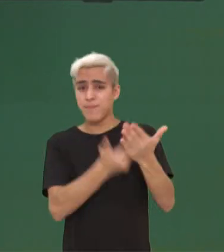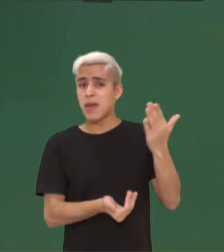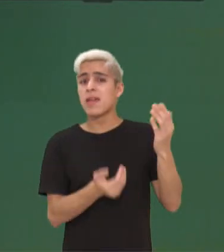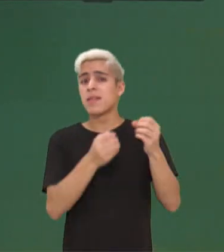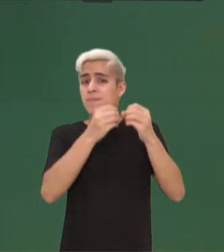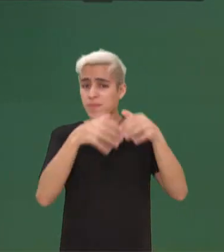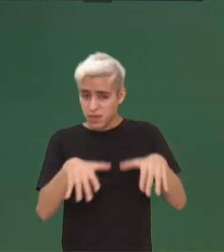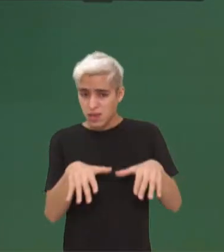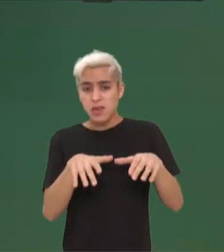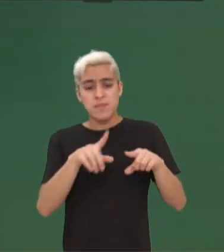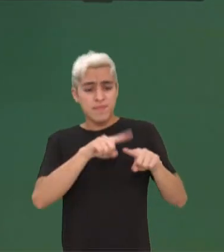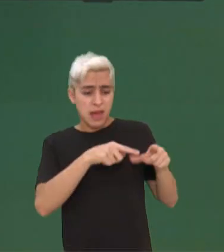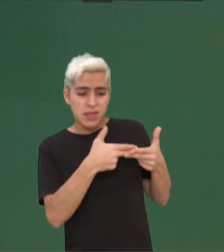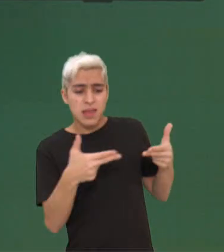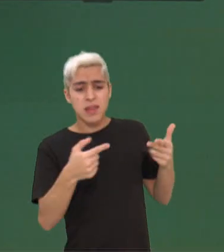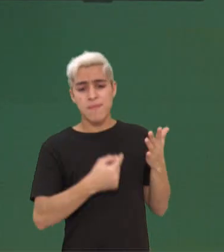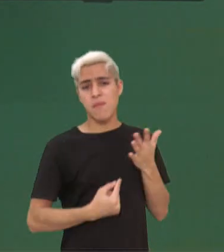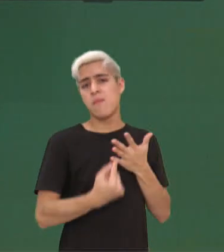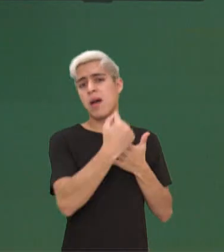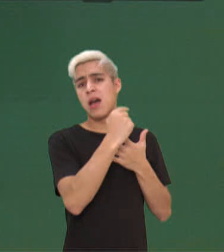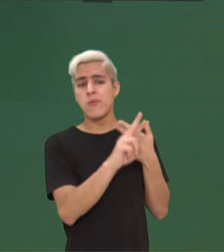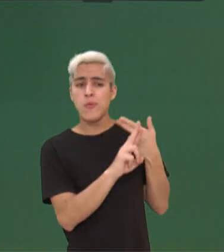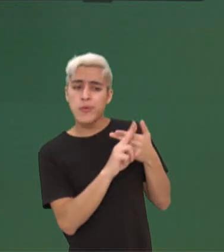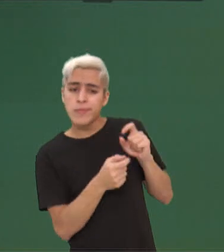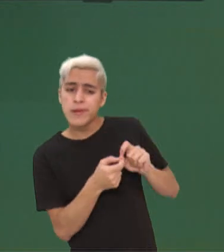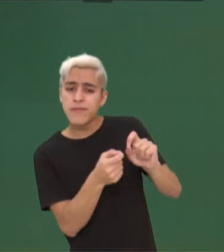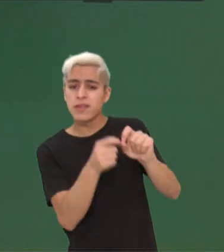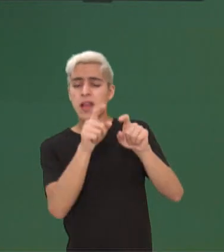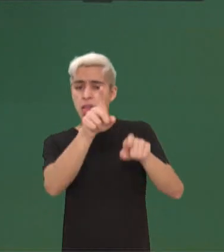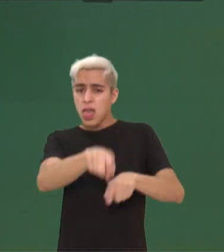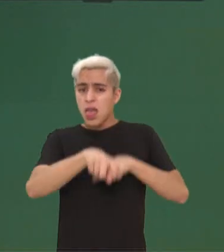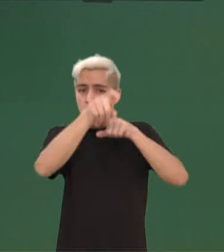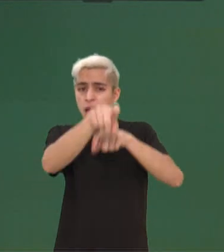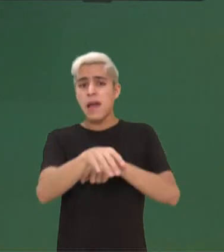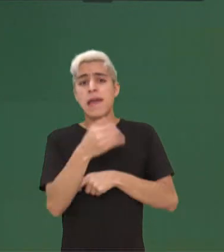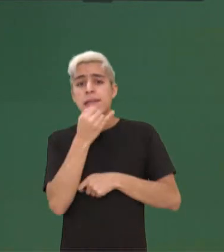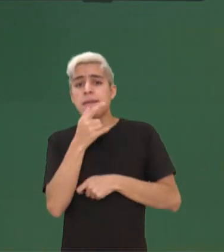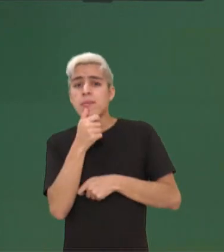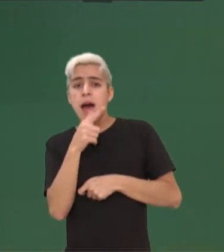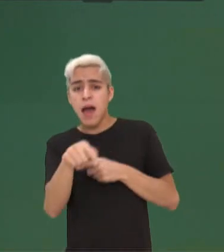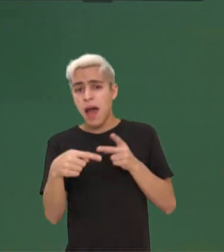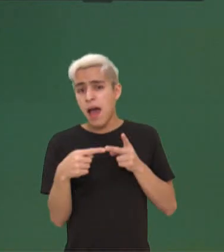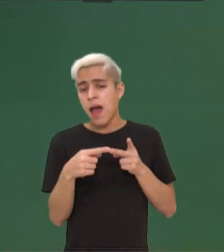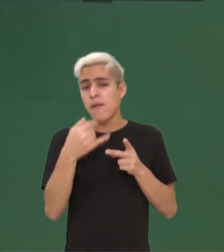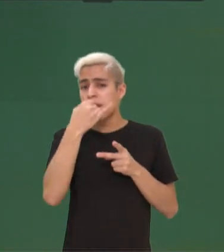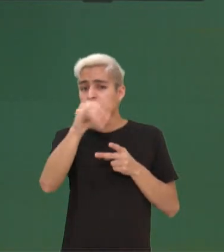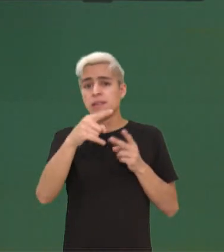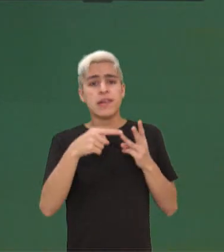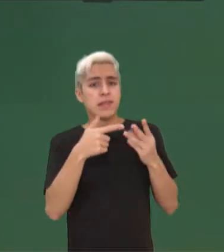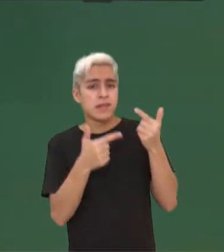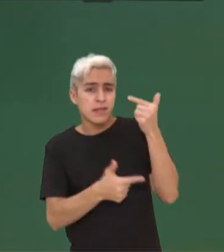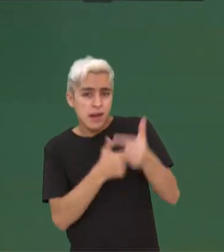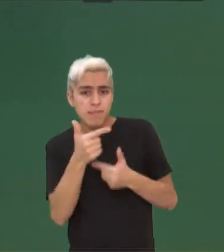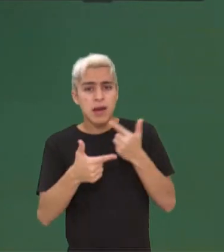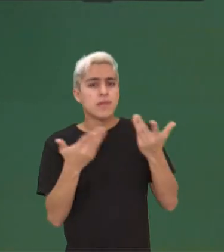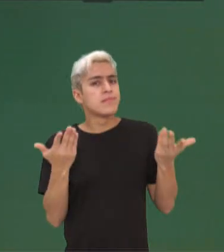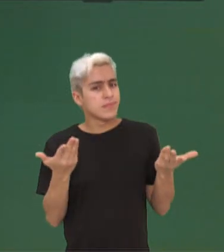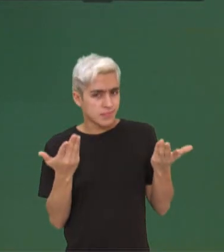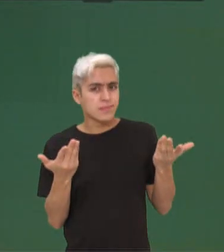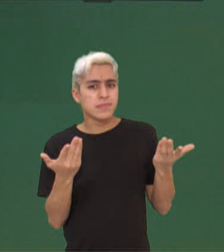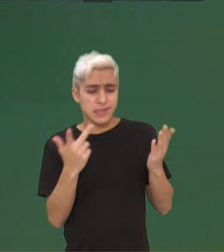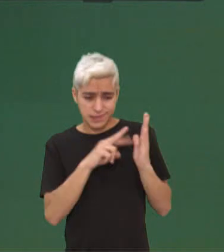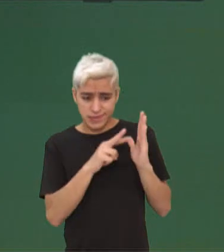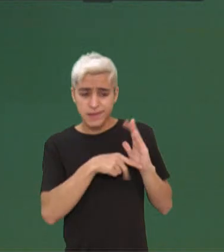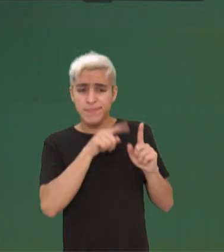os insumos e tudo aquilo que é usado para a produção agrícola, né? Como a água, a energia e o trabalho. Então vejam que aqui a gente está falando